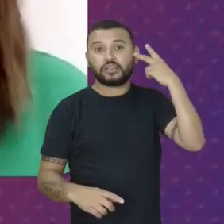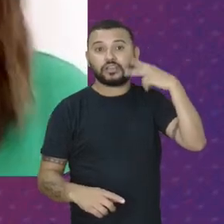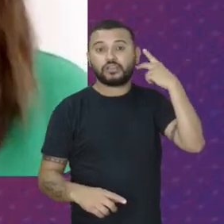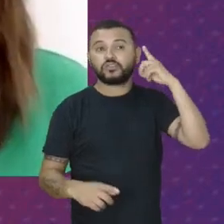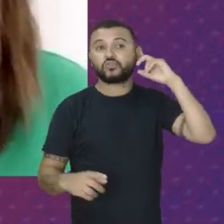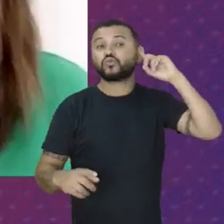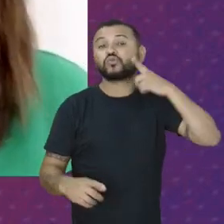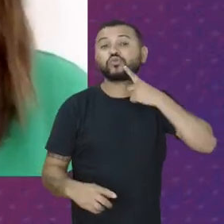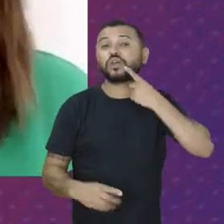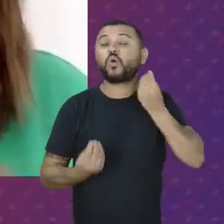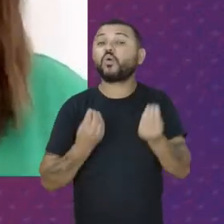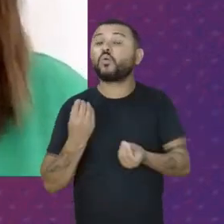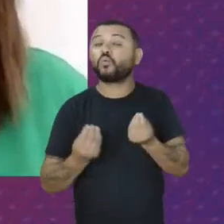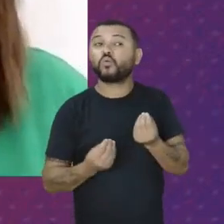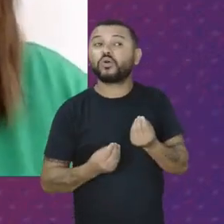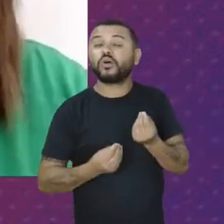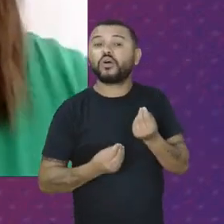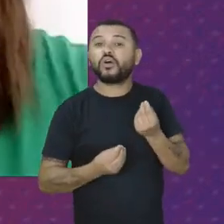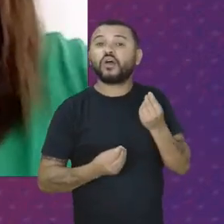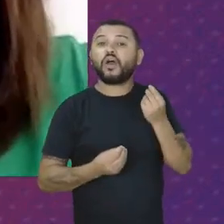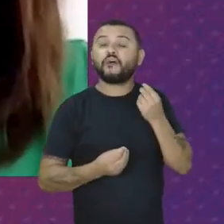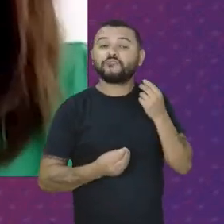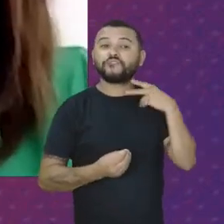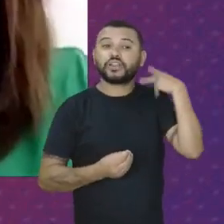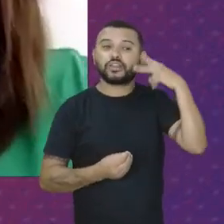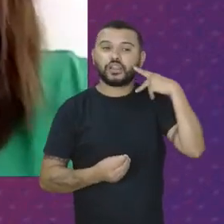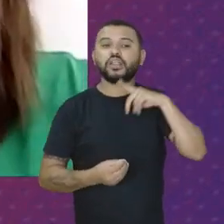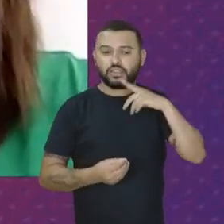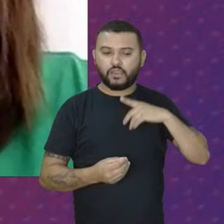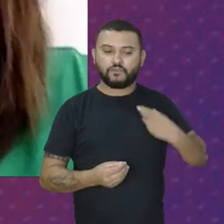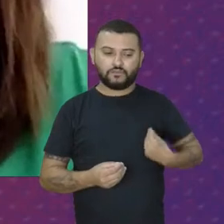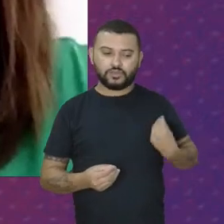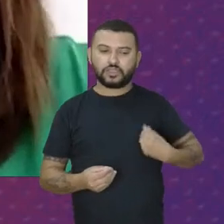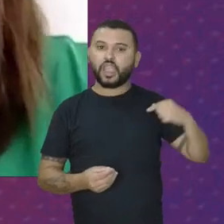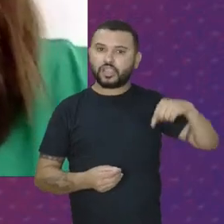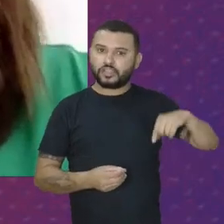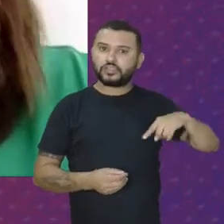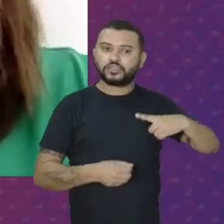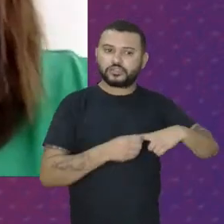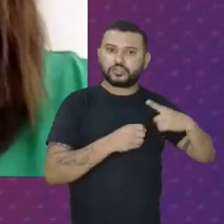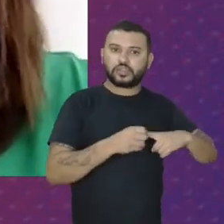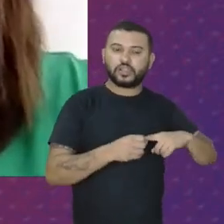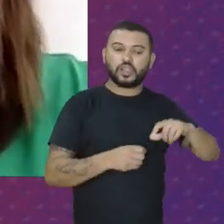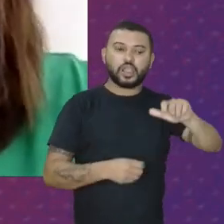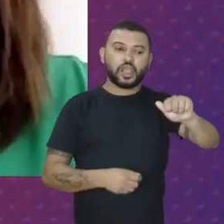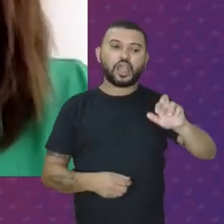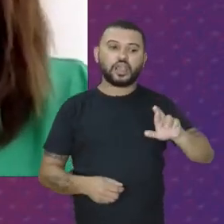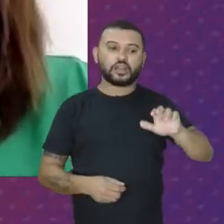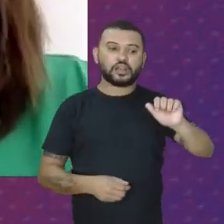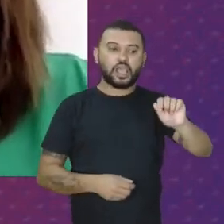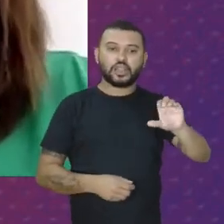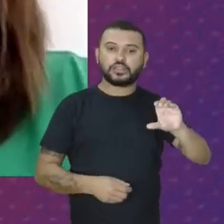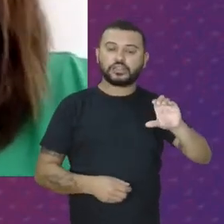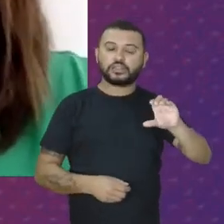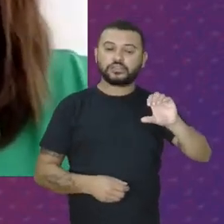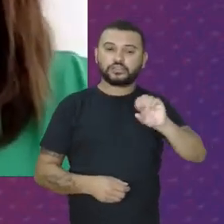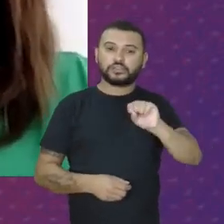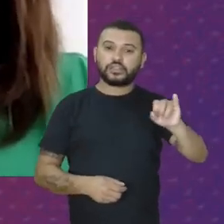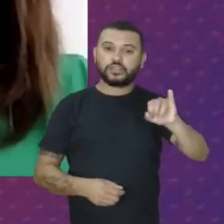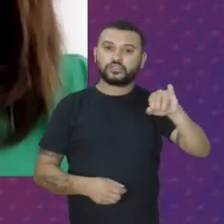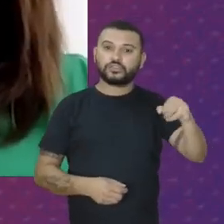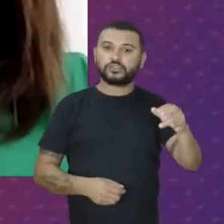deficiência auditiva surda, como é o caso nós temos aqui na cidade de Araçagi. E ela